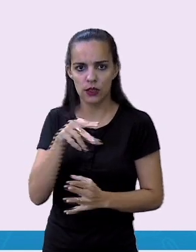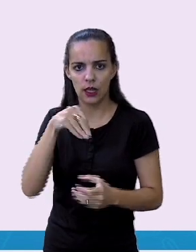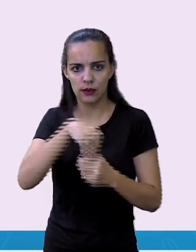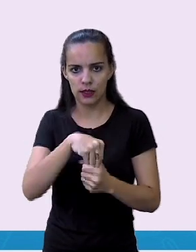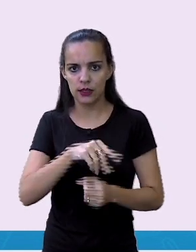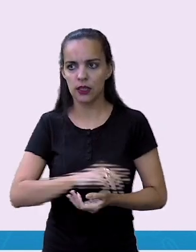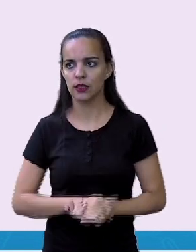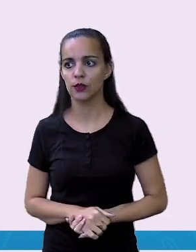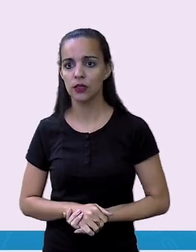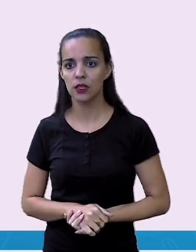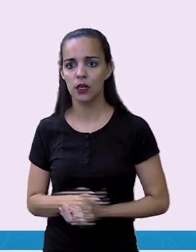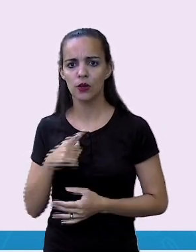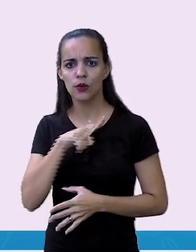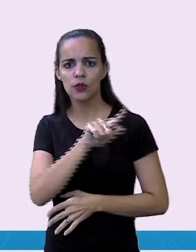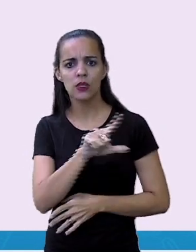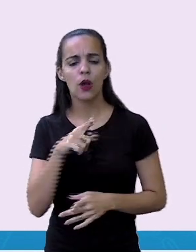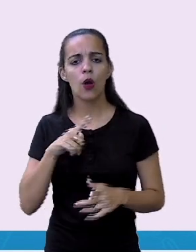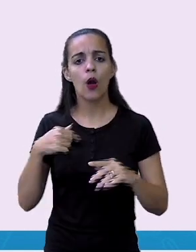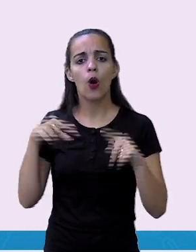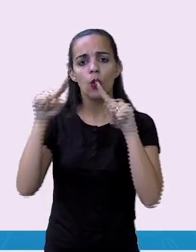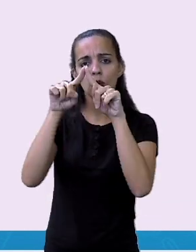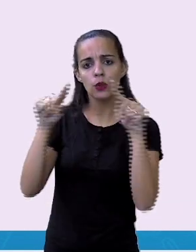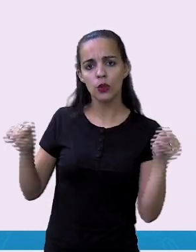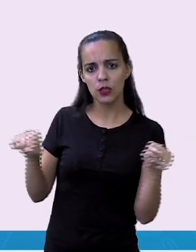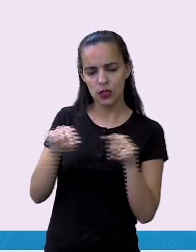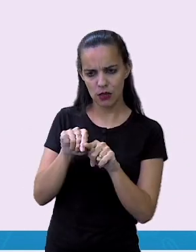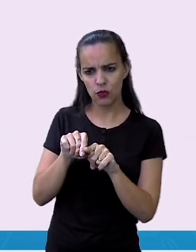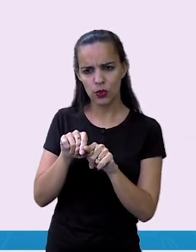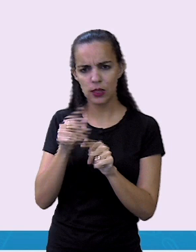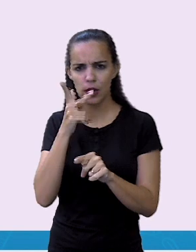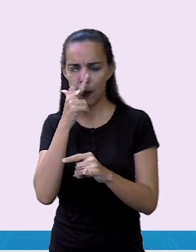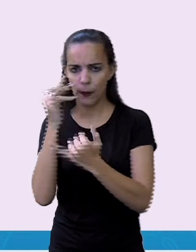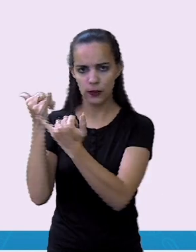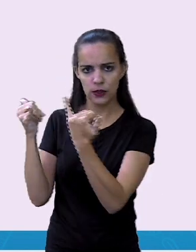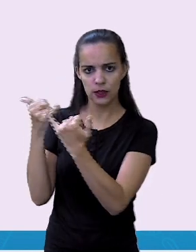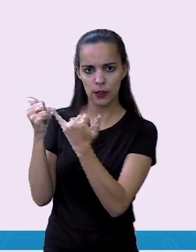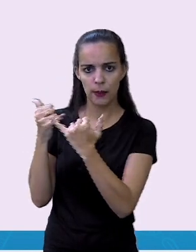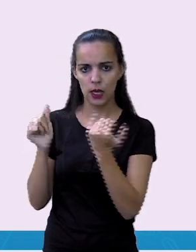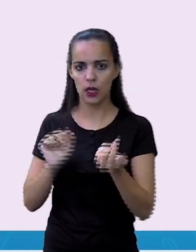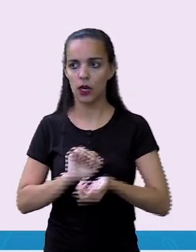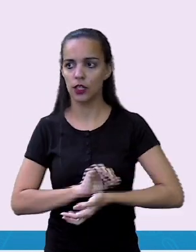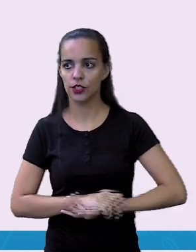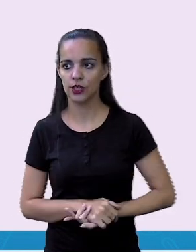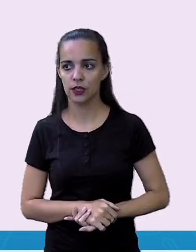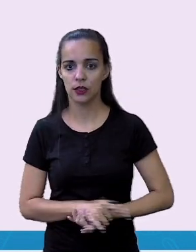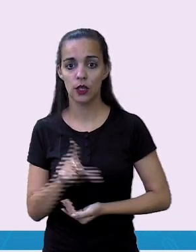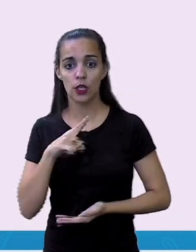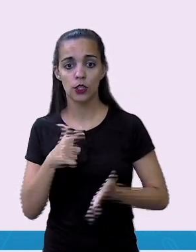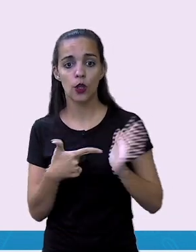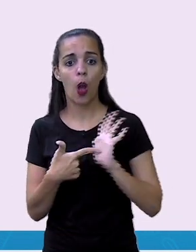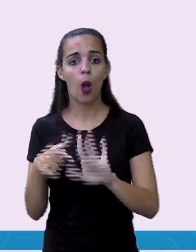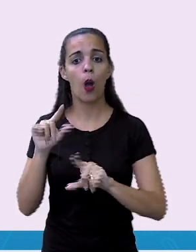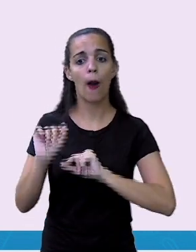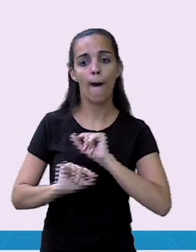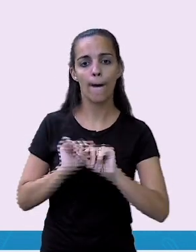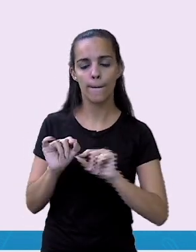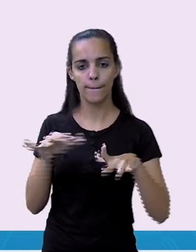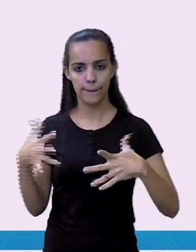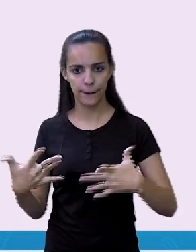1. Os triângulos semelhantes, lembram que eles possuem o quê? Lados